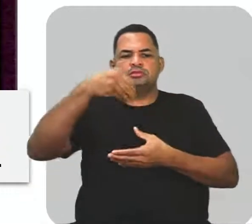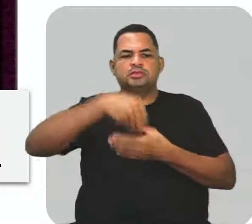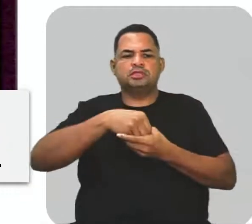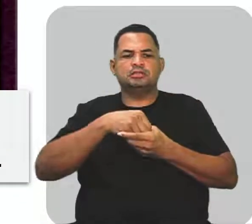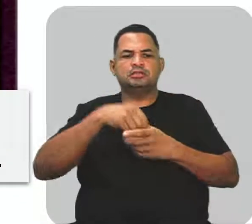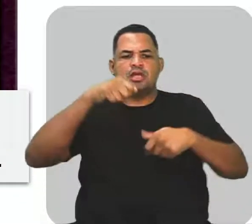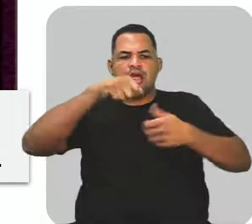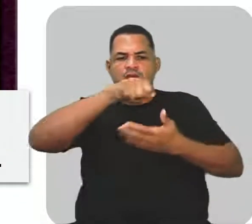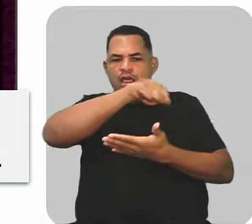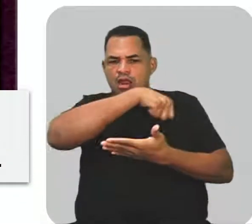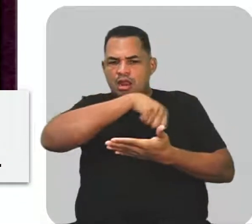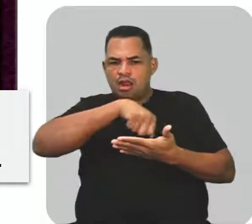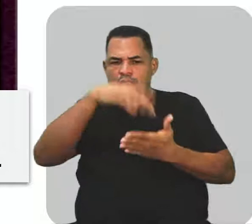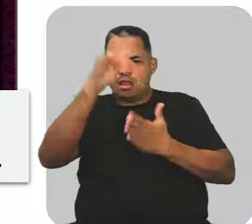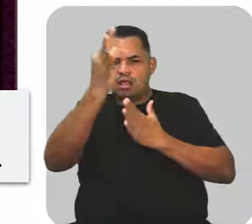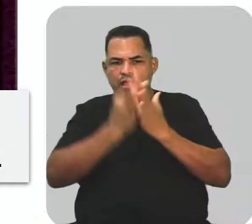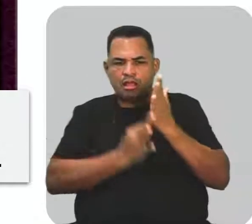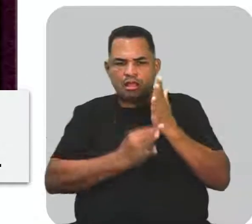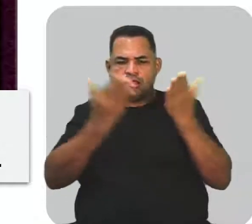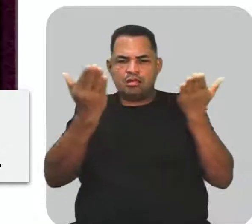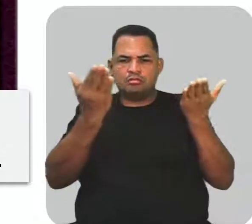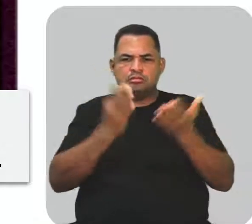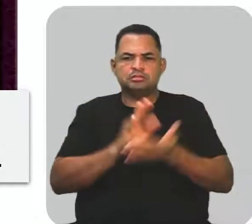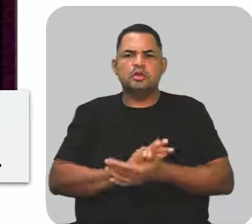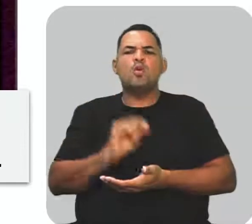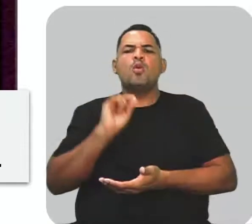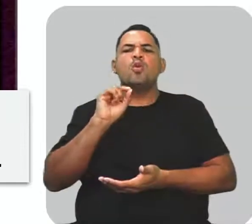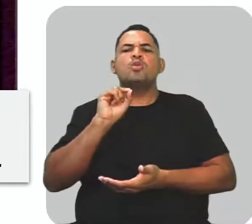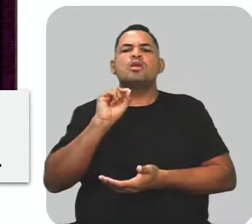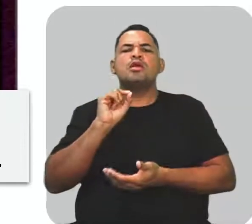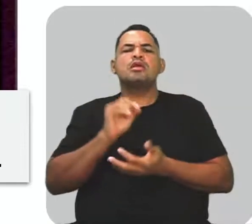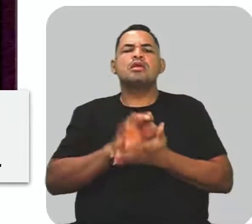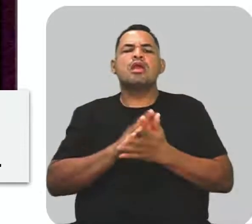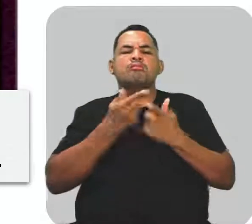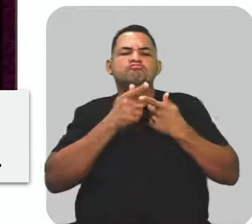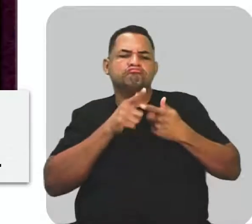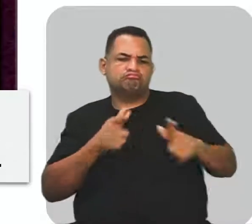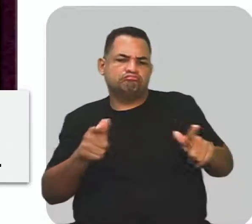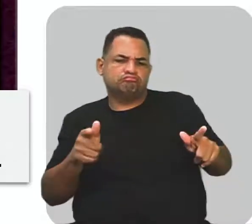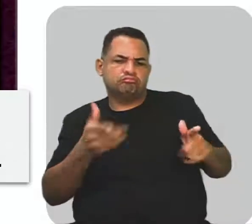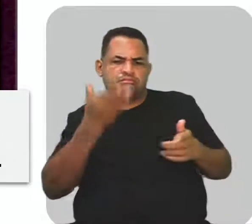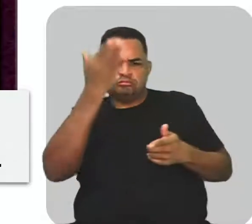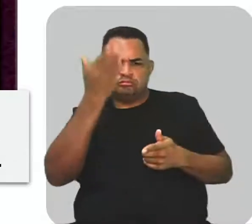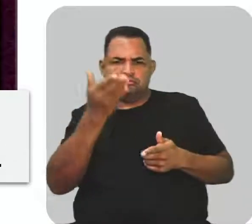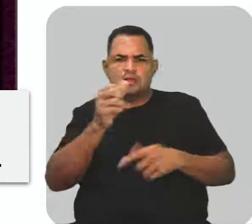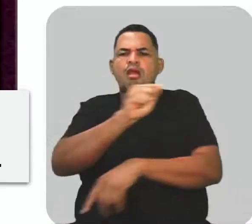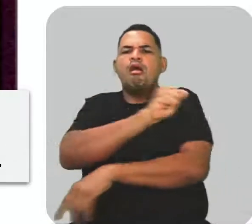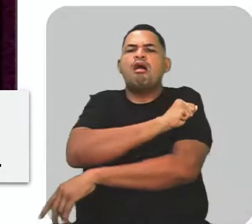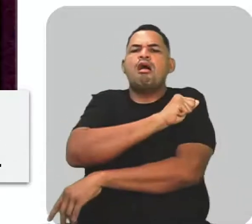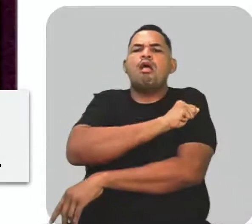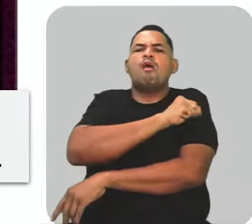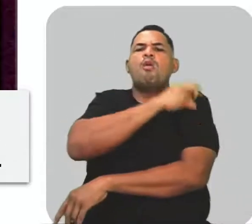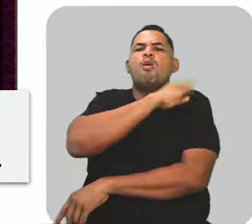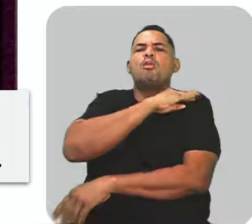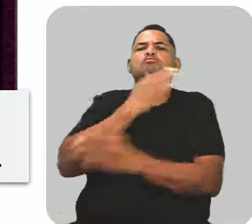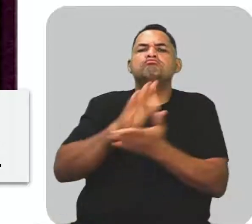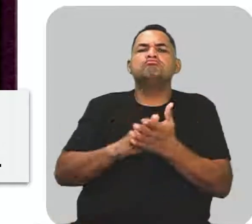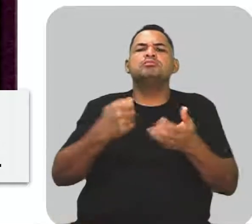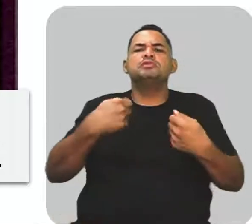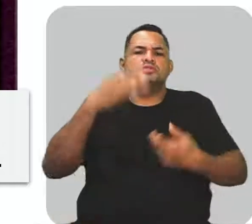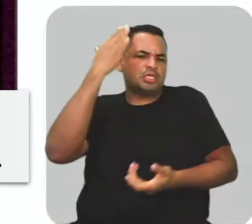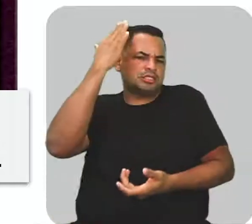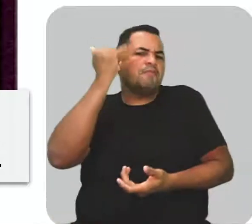textual também. Ou seja, o que vem a ser essa gramática, né? Você aí, aluno terceirão, tem que ter esse